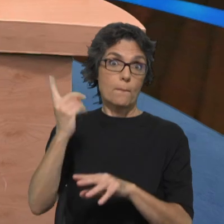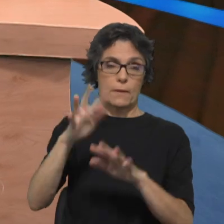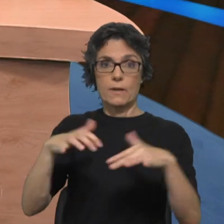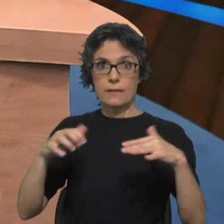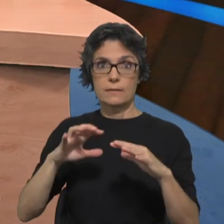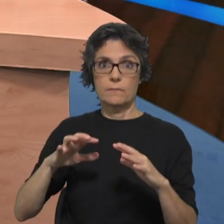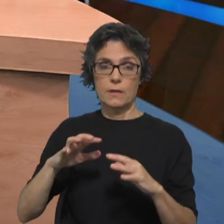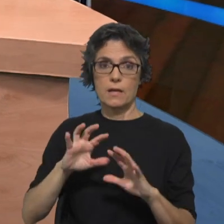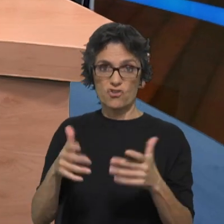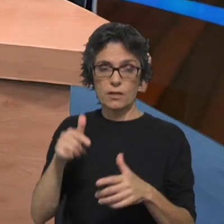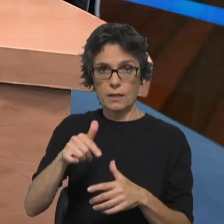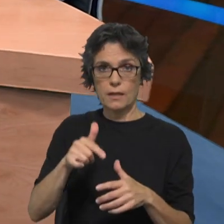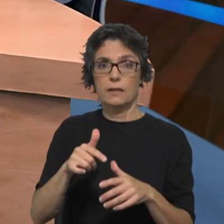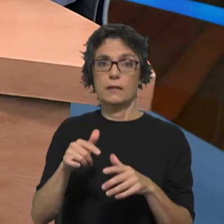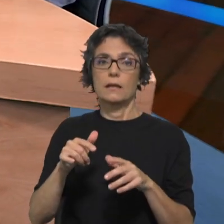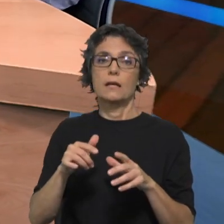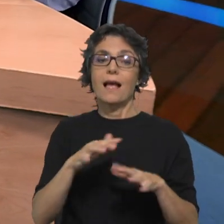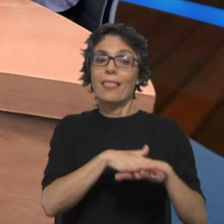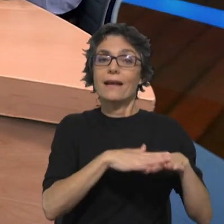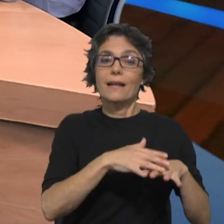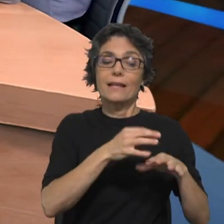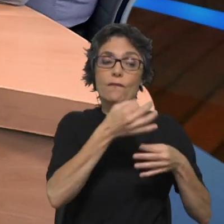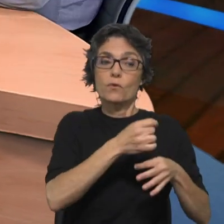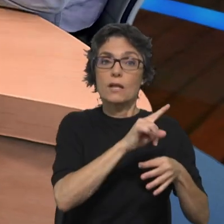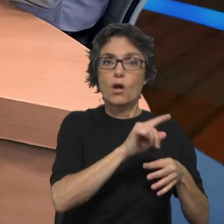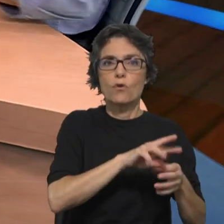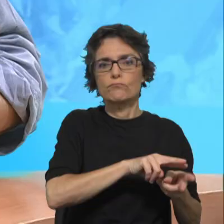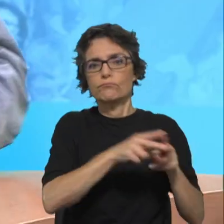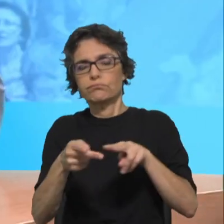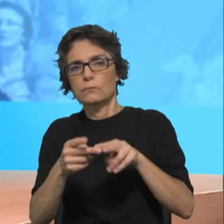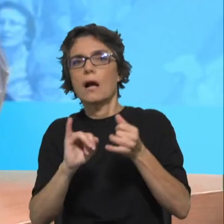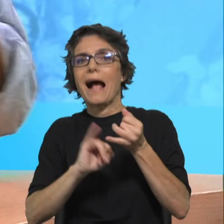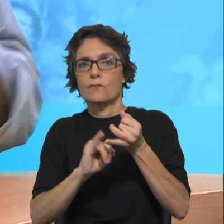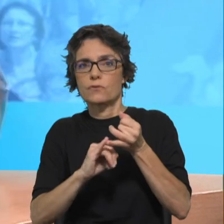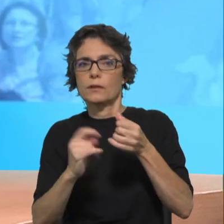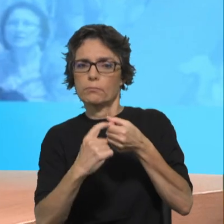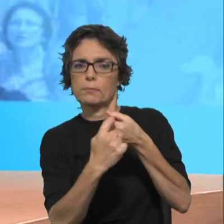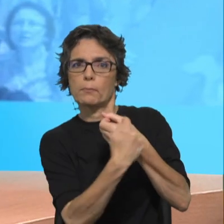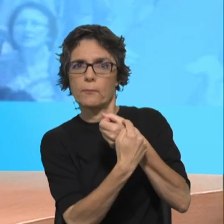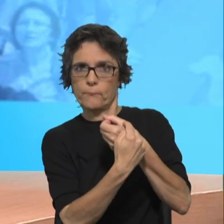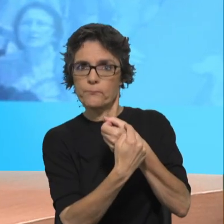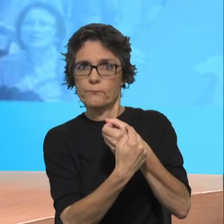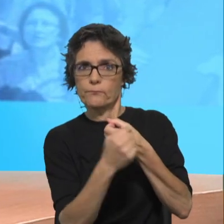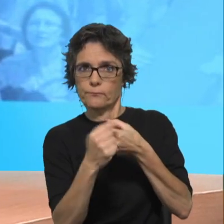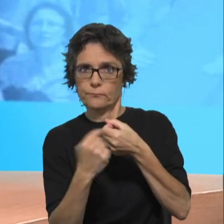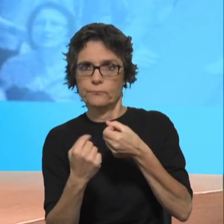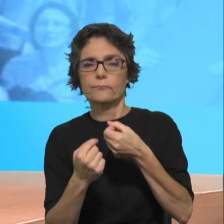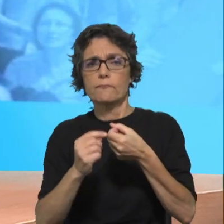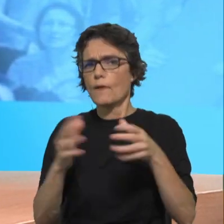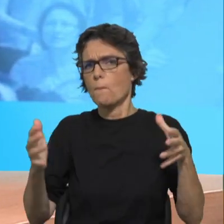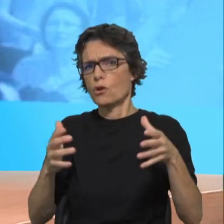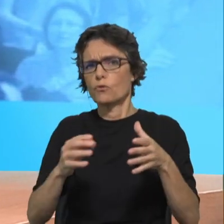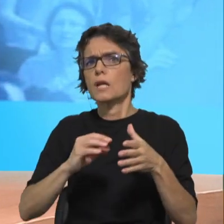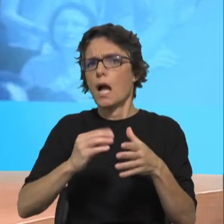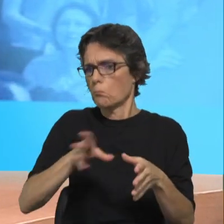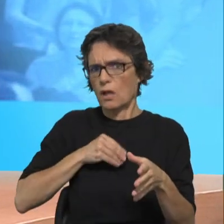os membros que eram da rede, de um modo informal, passaram a ser associados, aqueles que aceitaram, e a imensa maioria aceitou continuar